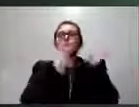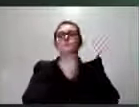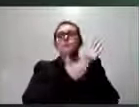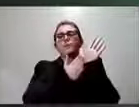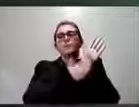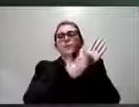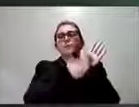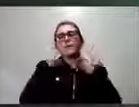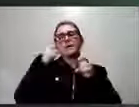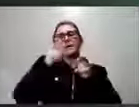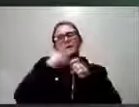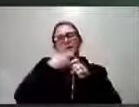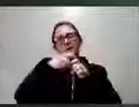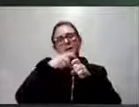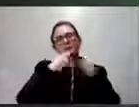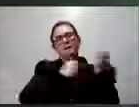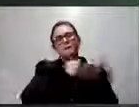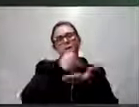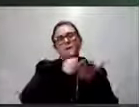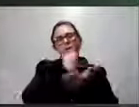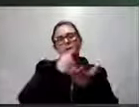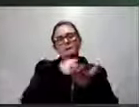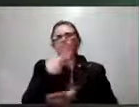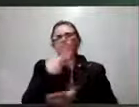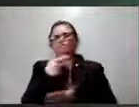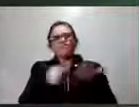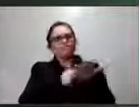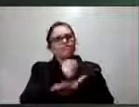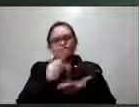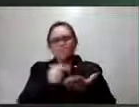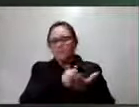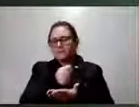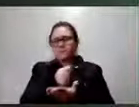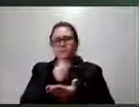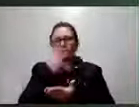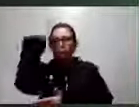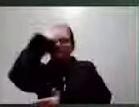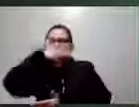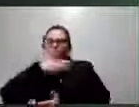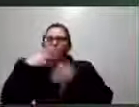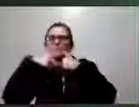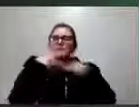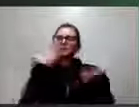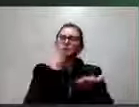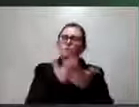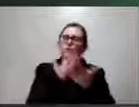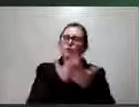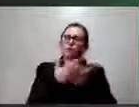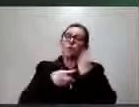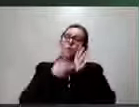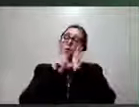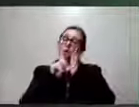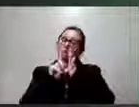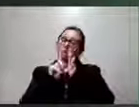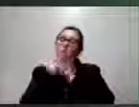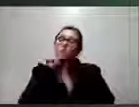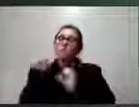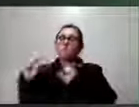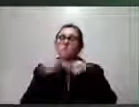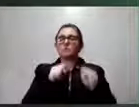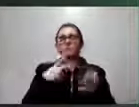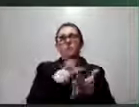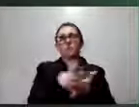clínica, basicamente, que não está baseada em evidências, mas em estudos anteriores do que poderia